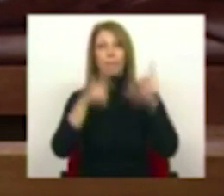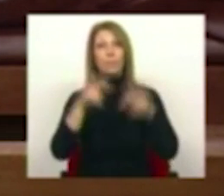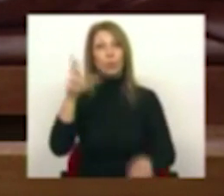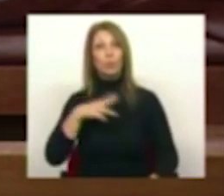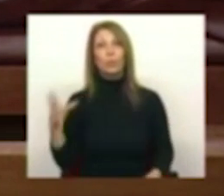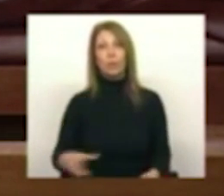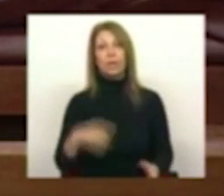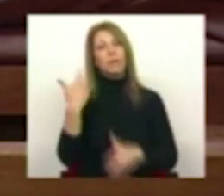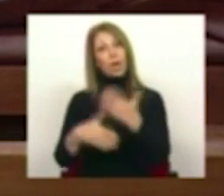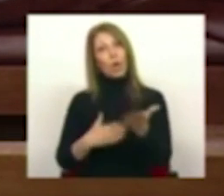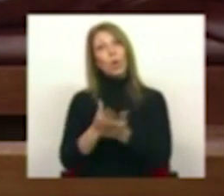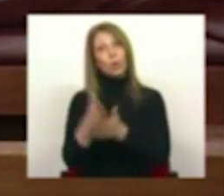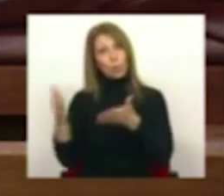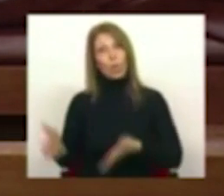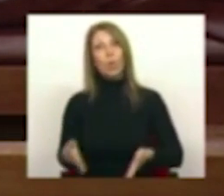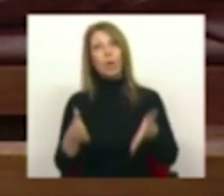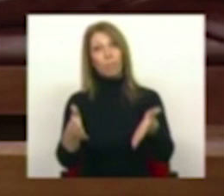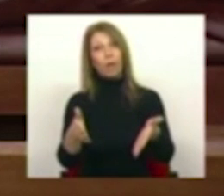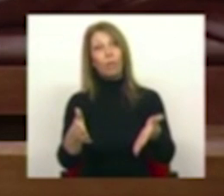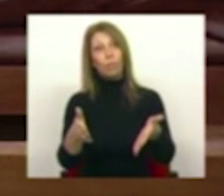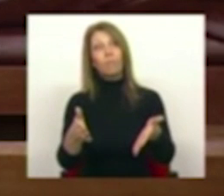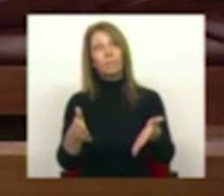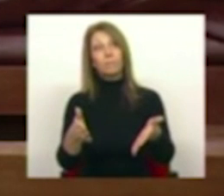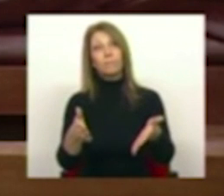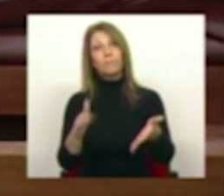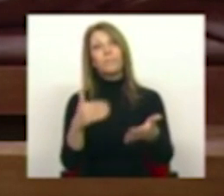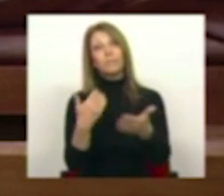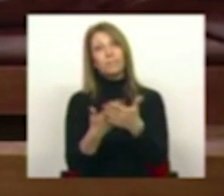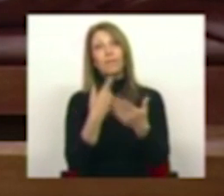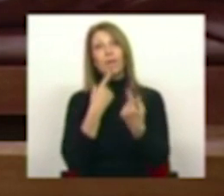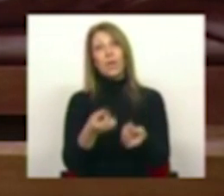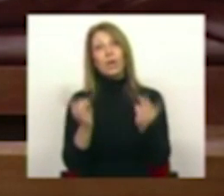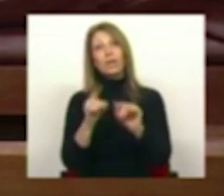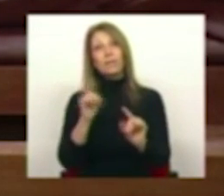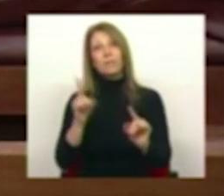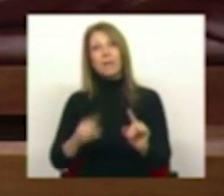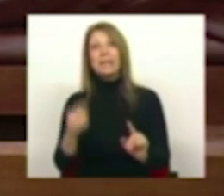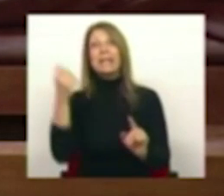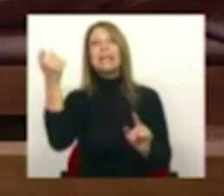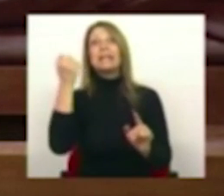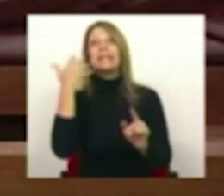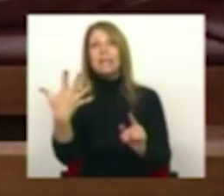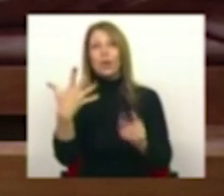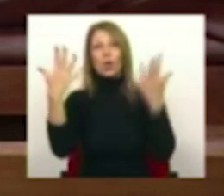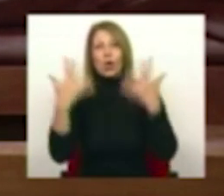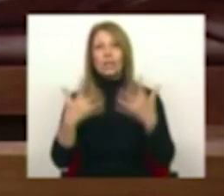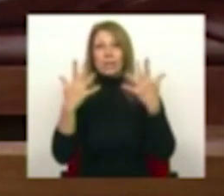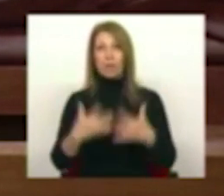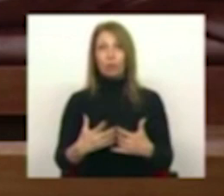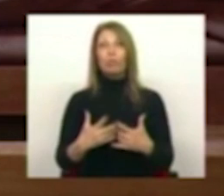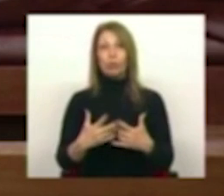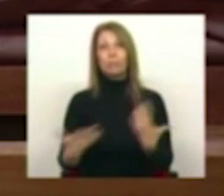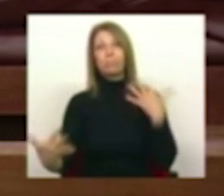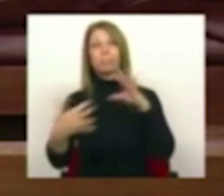de continuação do caminho que nos trouxe aos 5º Orçamento de Convergência entre as esquerdas, de convergência